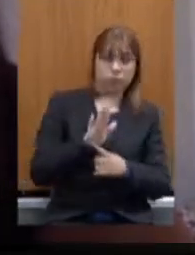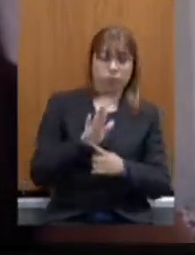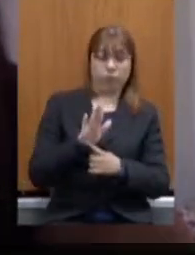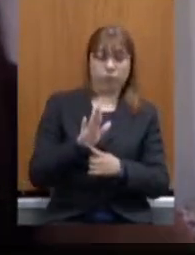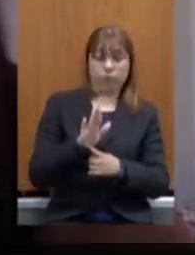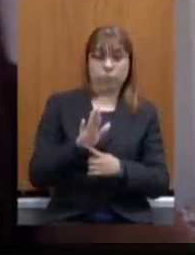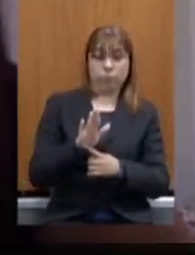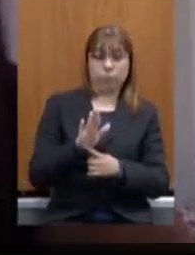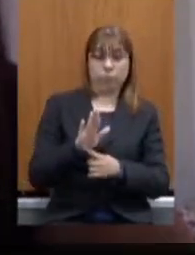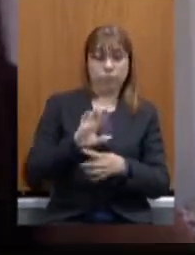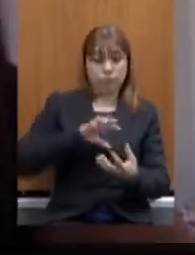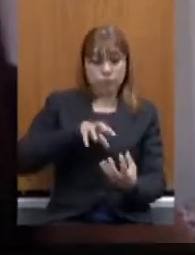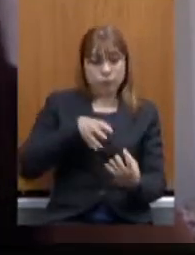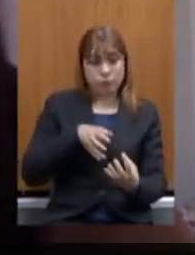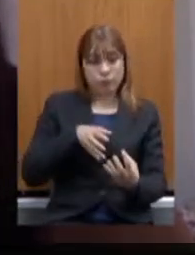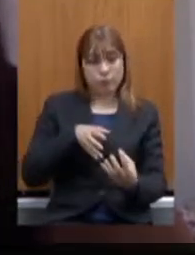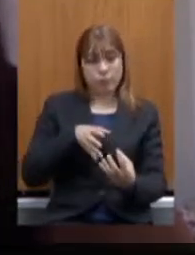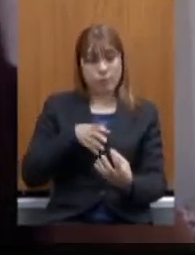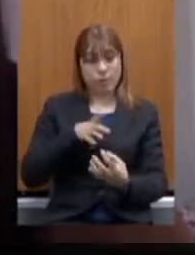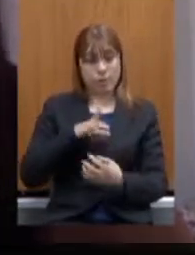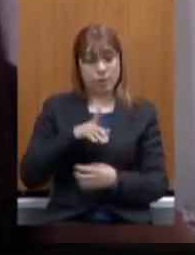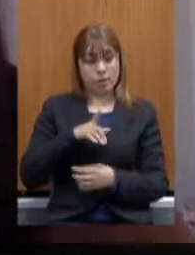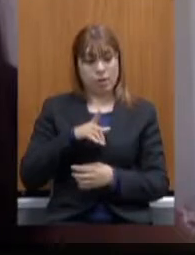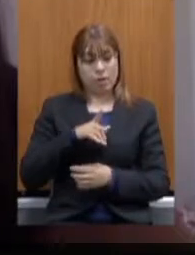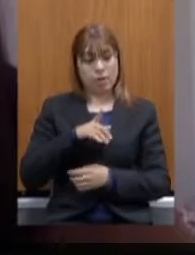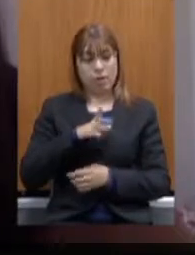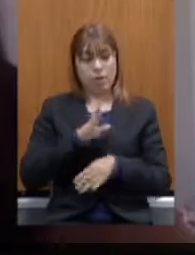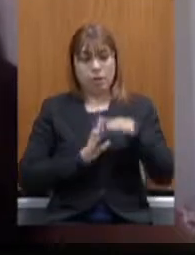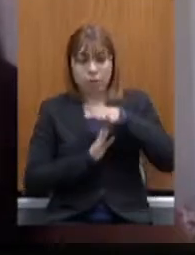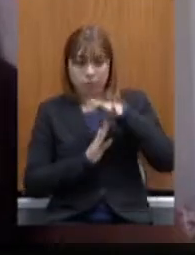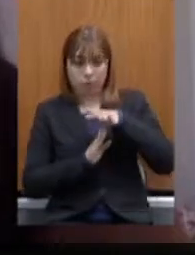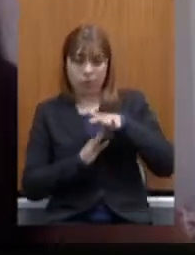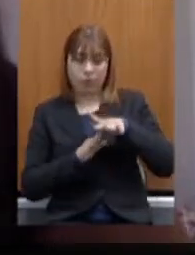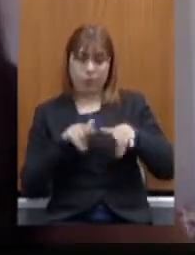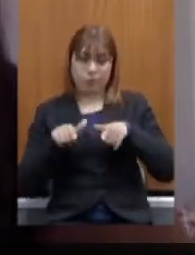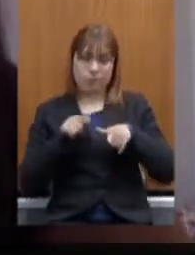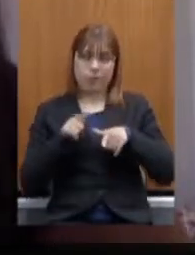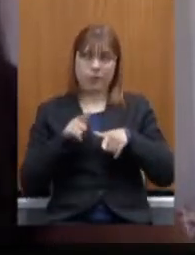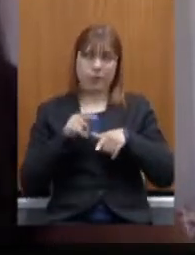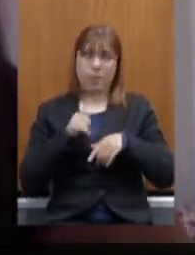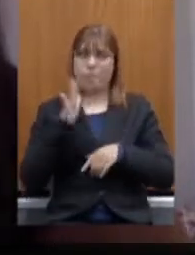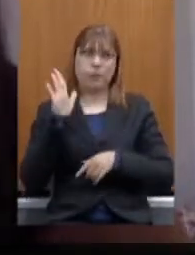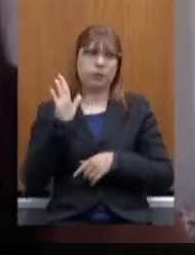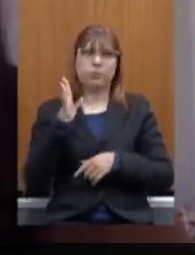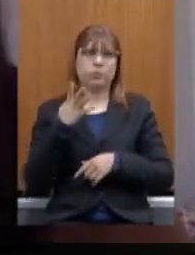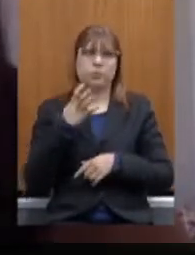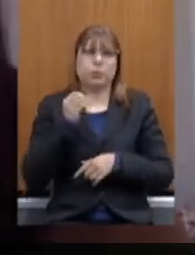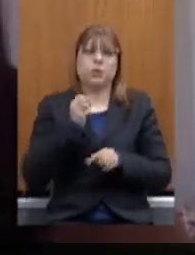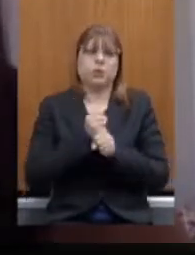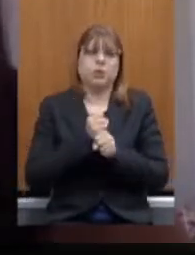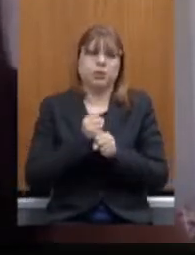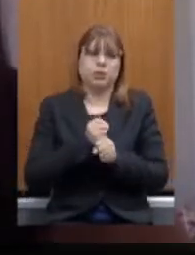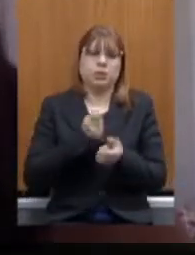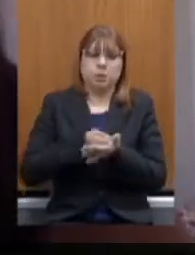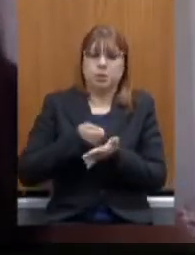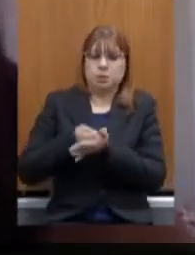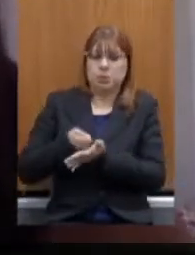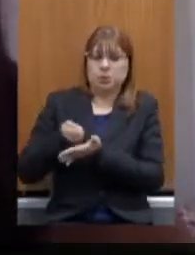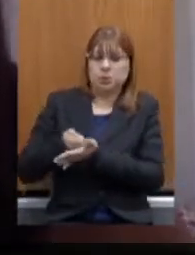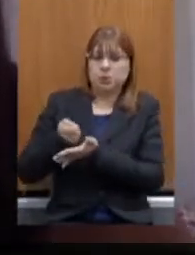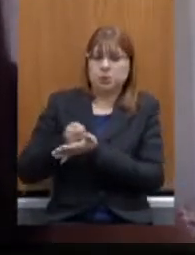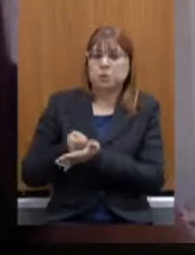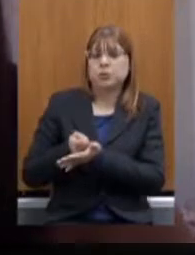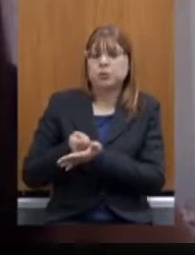aumentar o nosso tempo de serviço em muito pelo menos em 40 anos né e contribuição o que